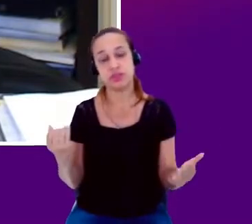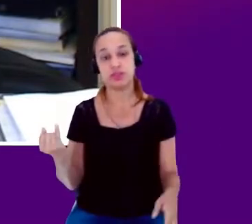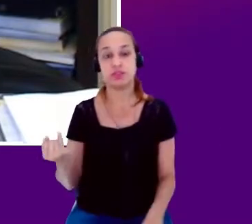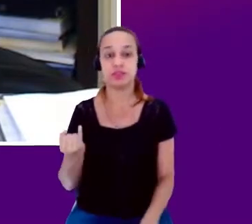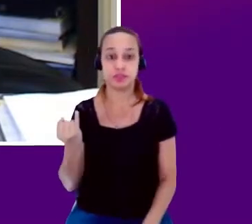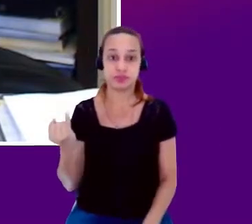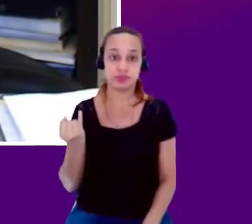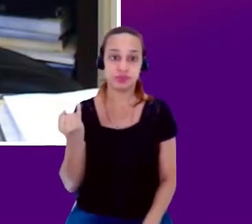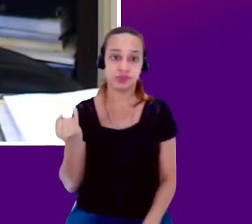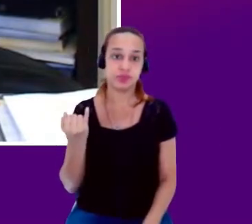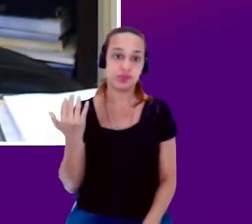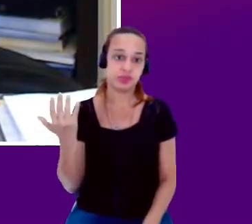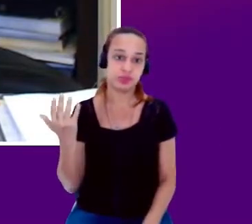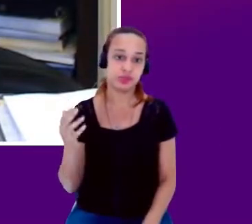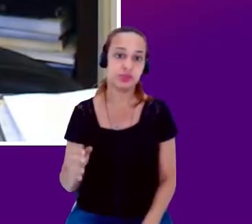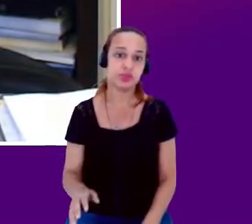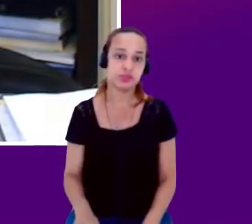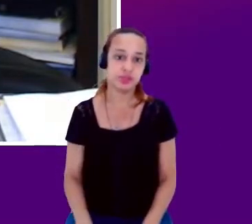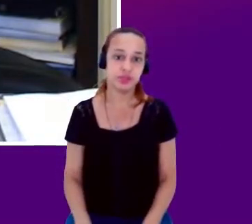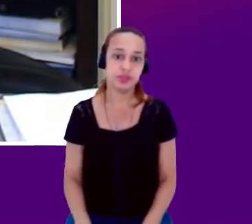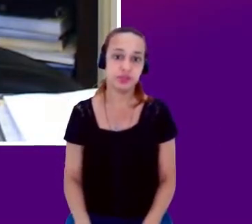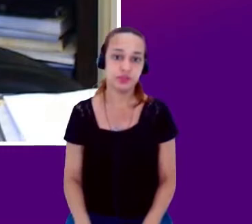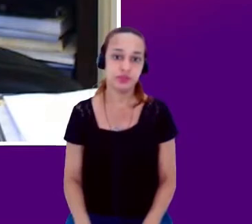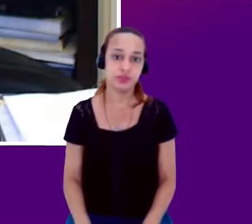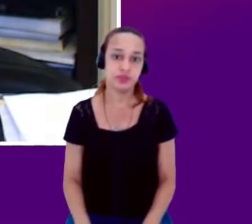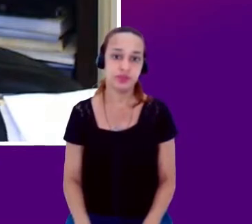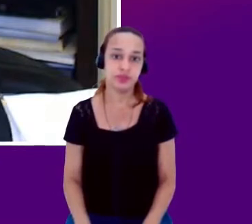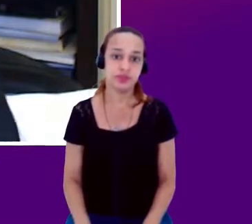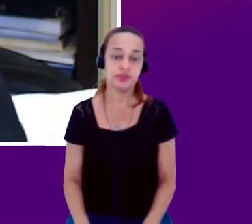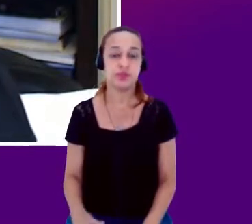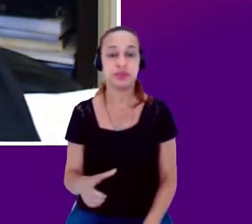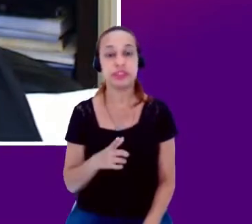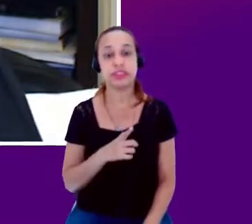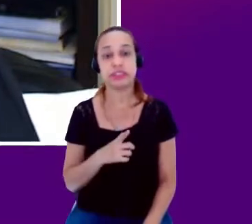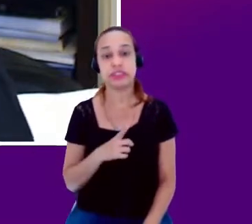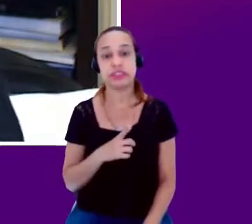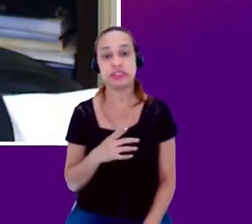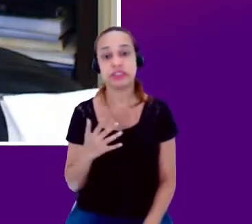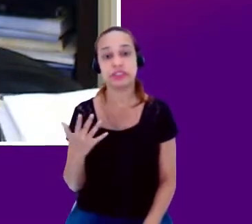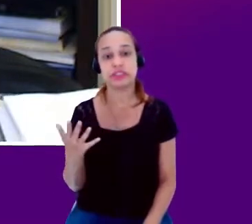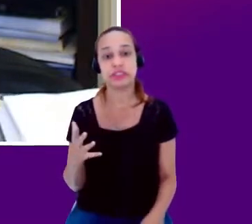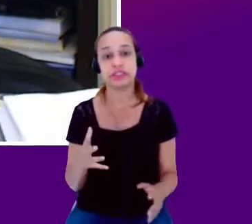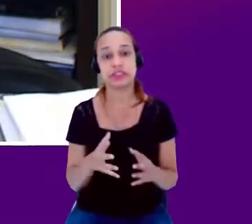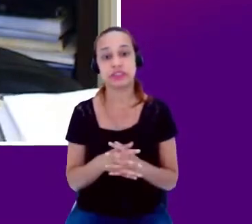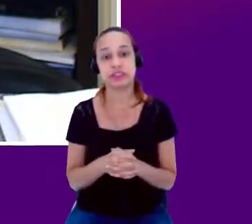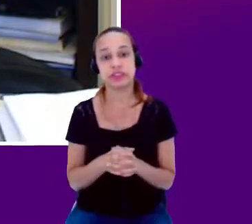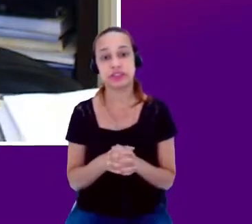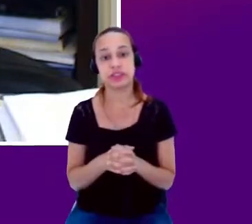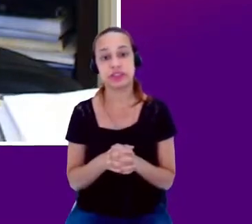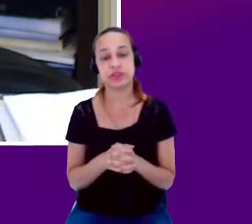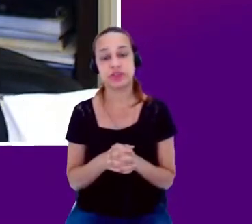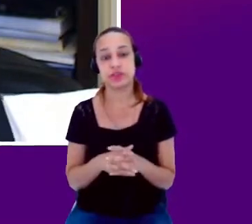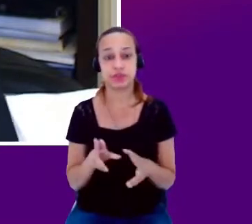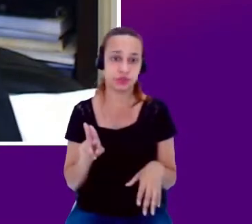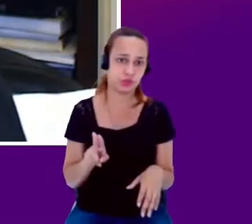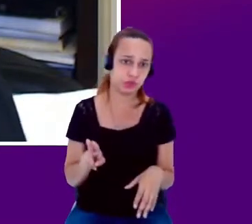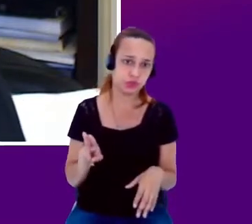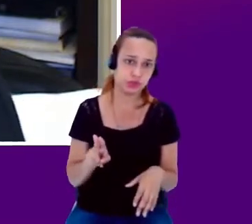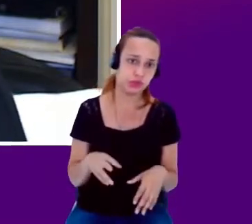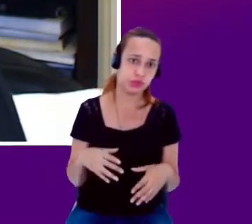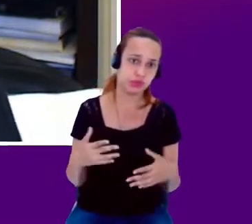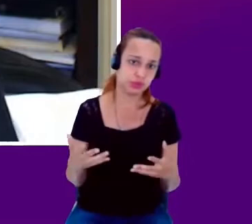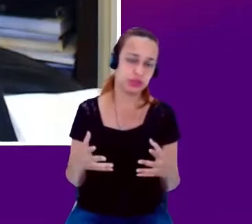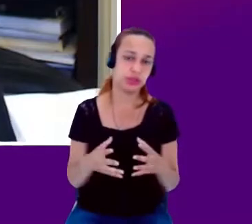essenciais para que o sistema tenha força, tenha eficácia e que,